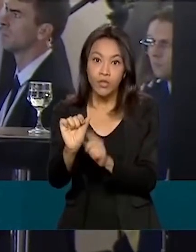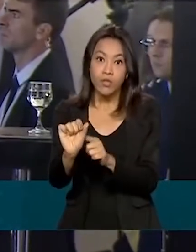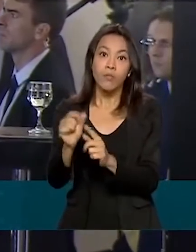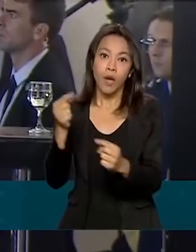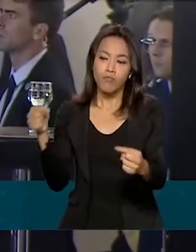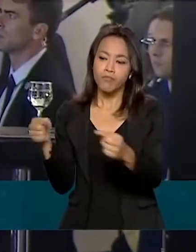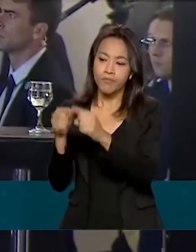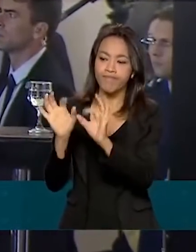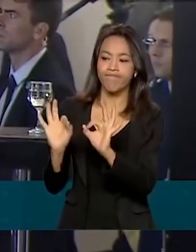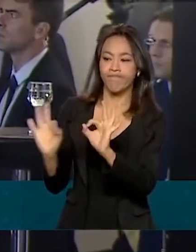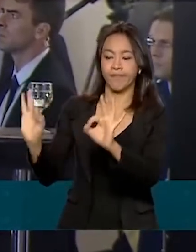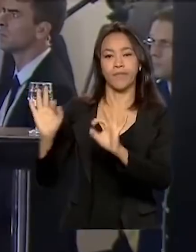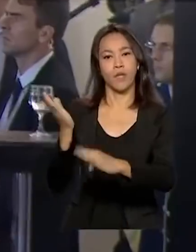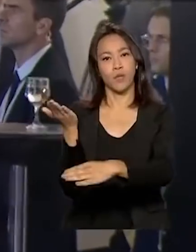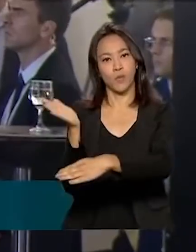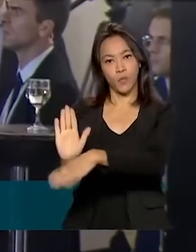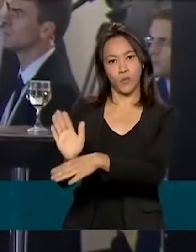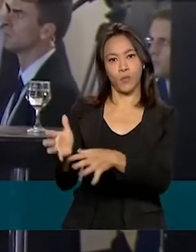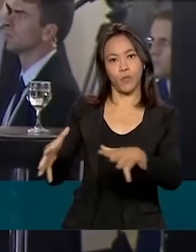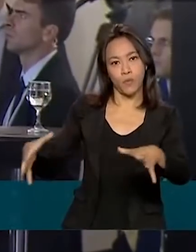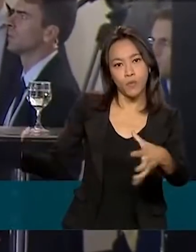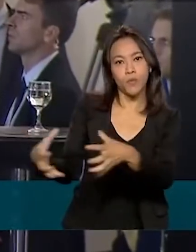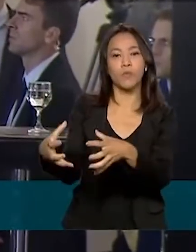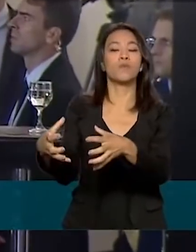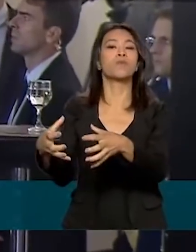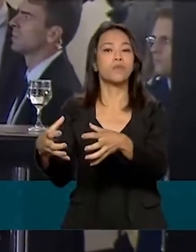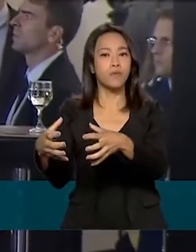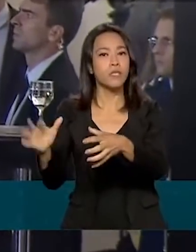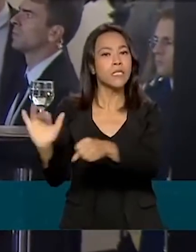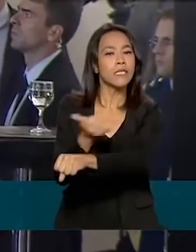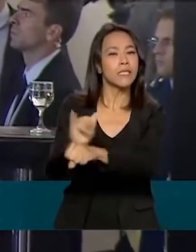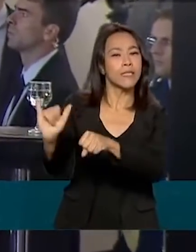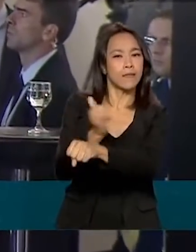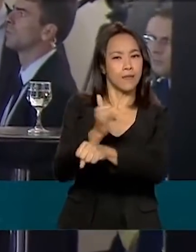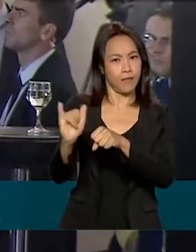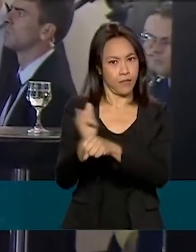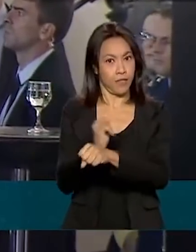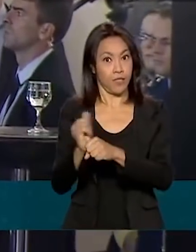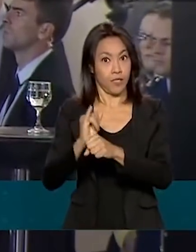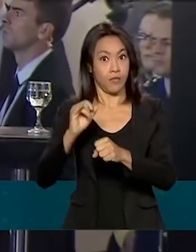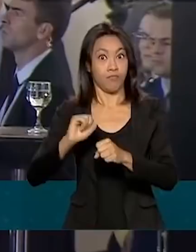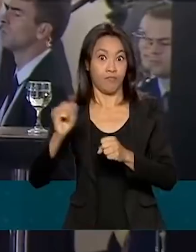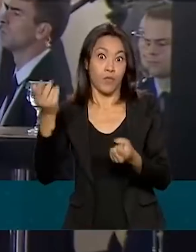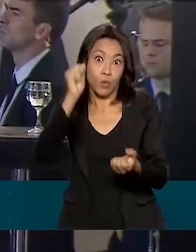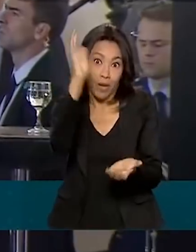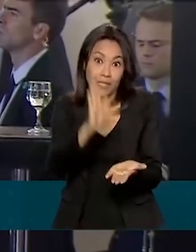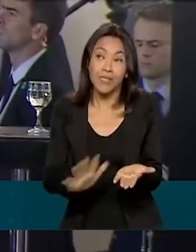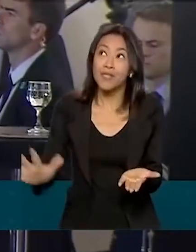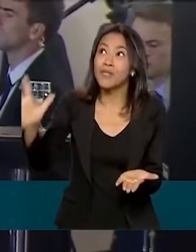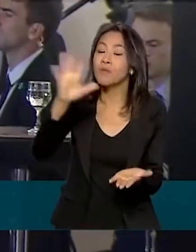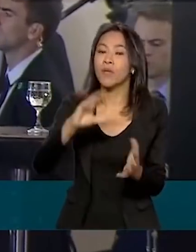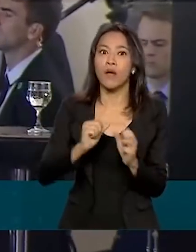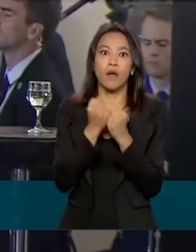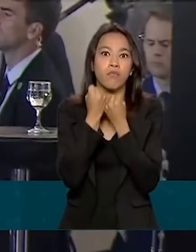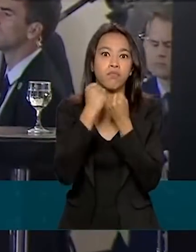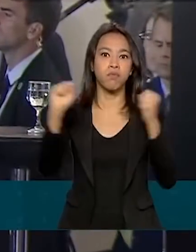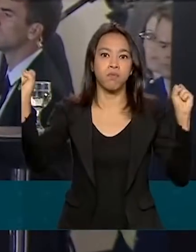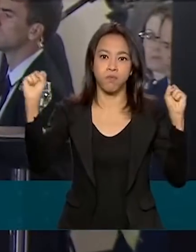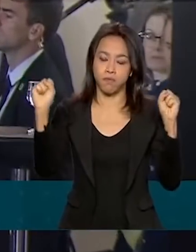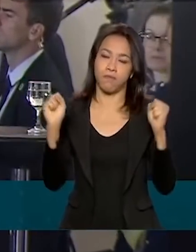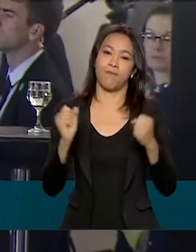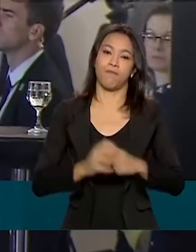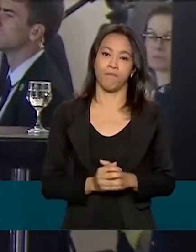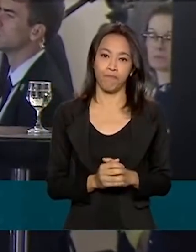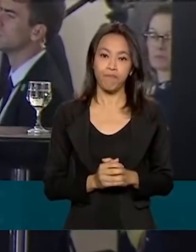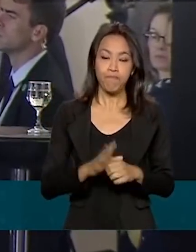demandas e em sintonia com a estatura estratégica do Brasil, um país de dimensões continentais.